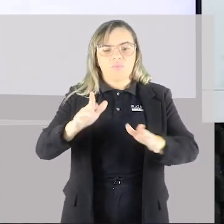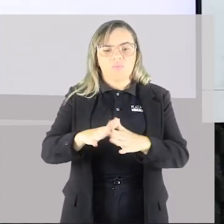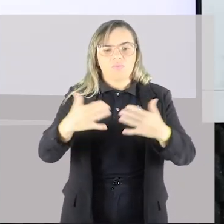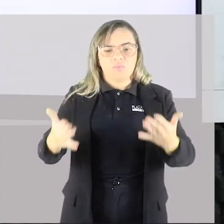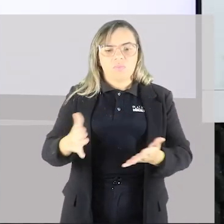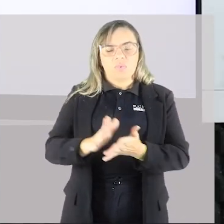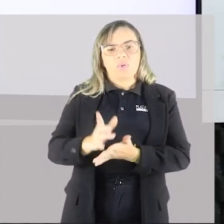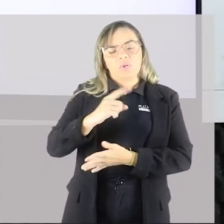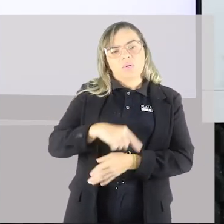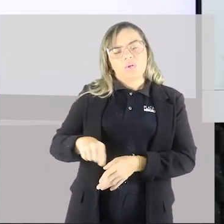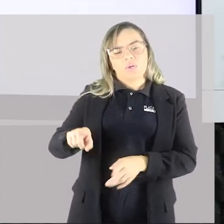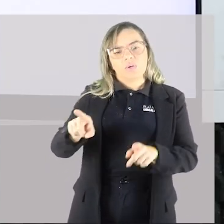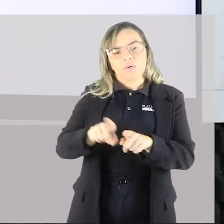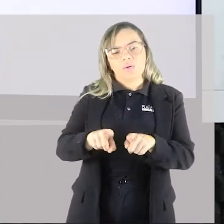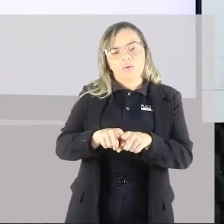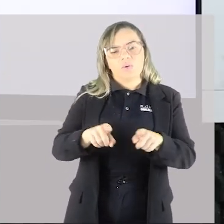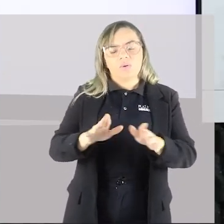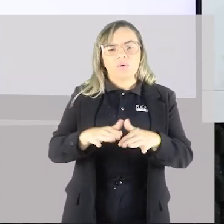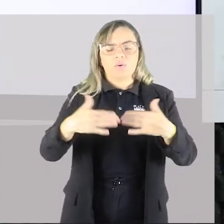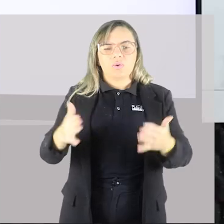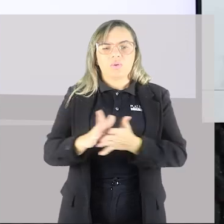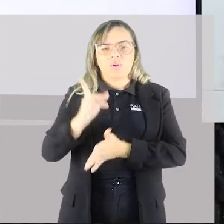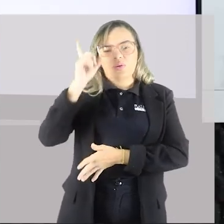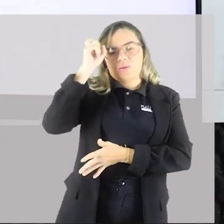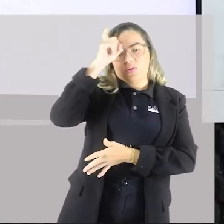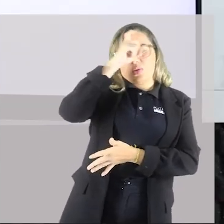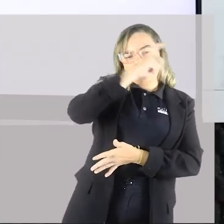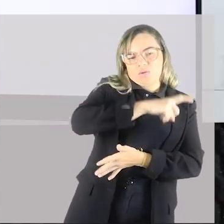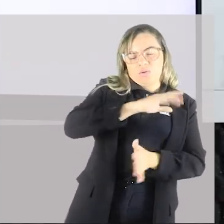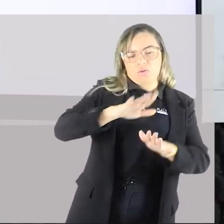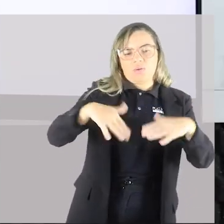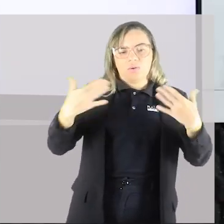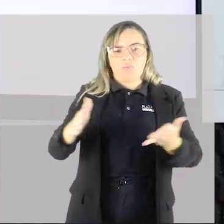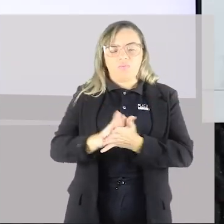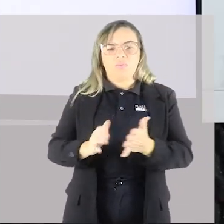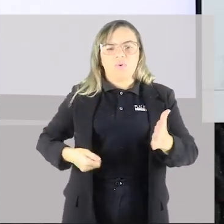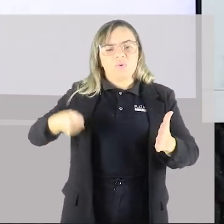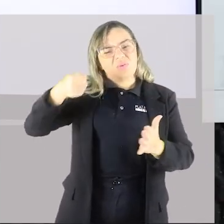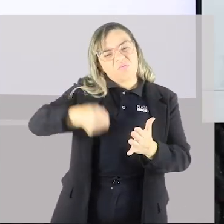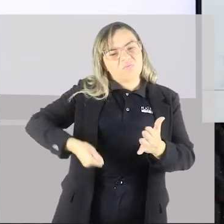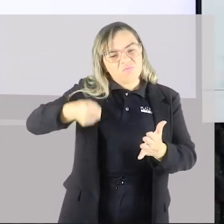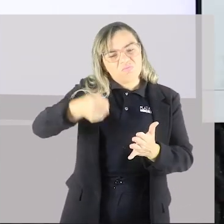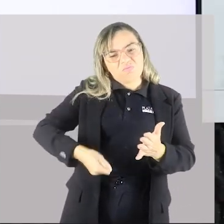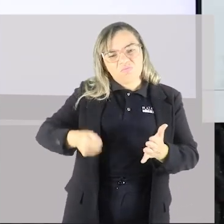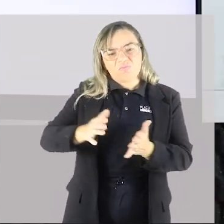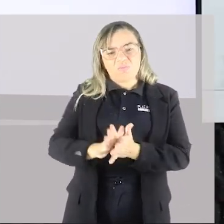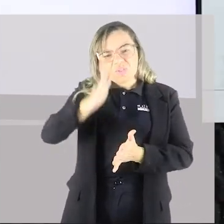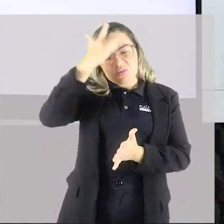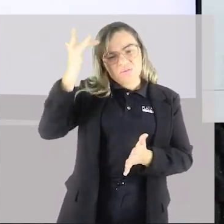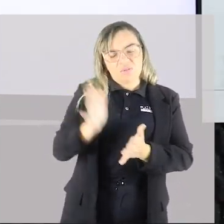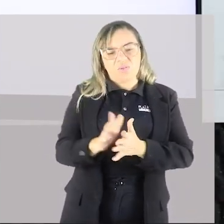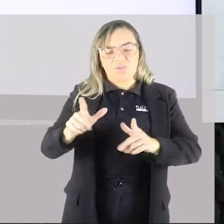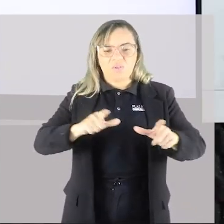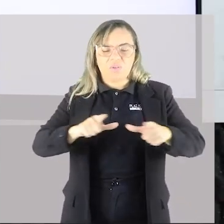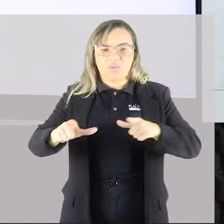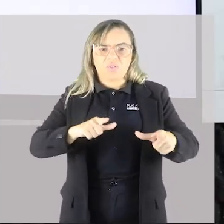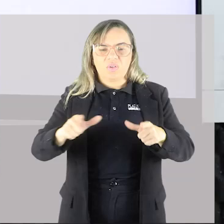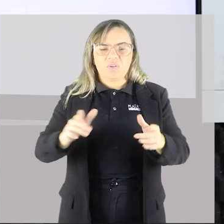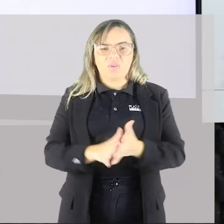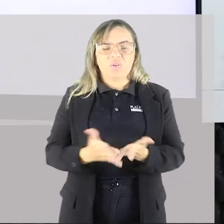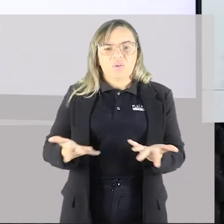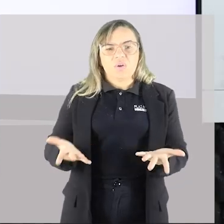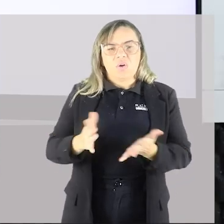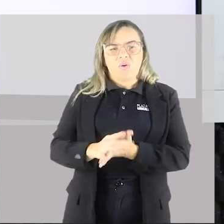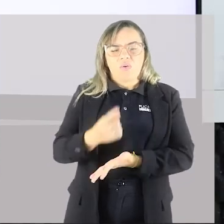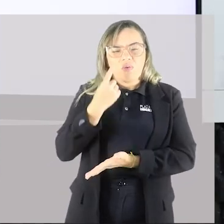a partir da dificuldade que é imposta ao trabalhador de enxergar a sua